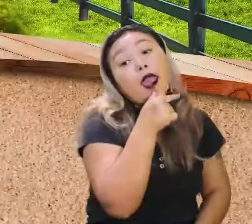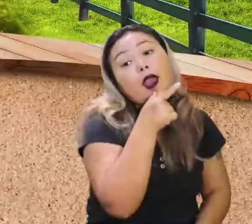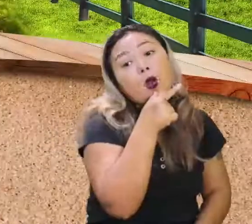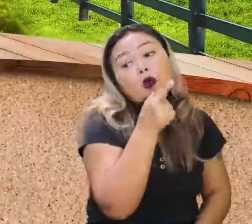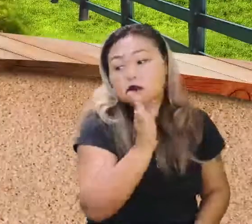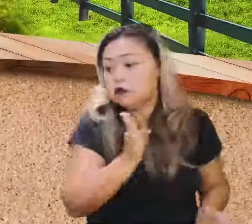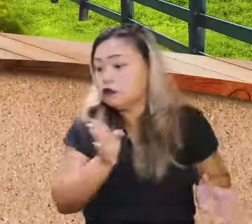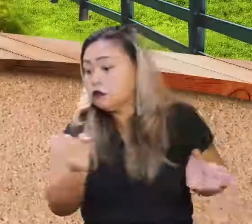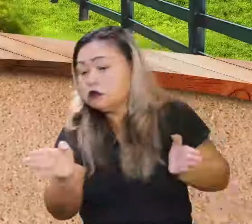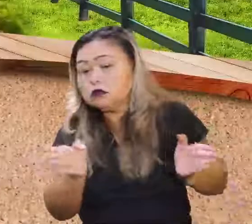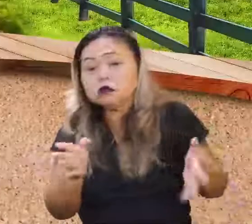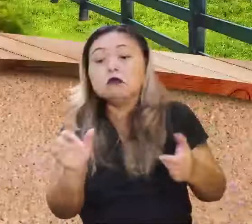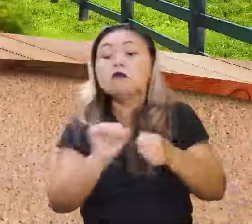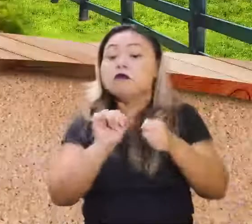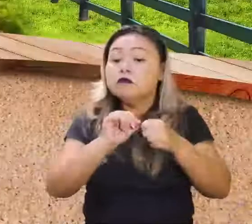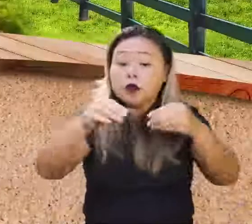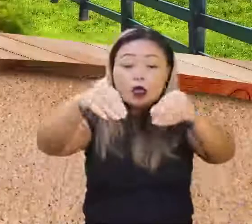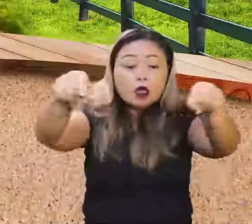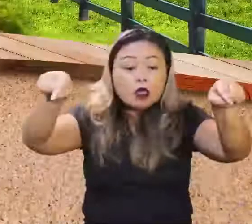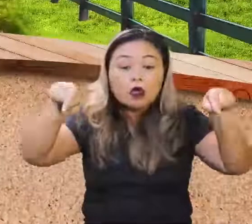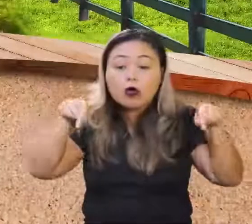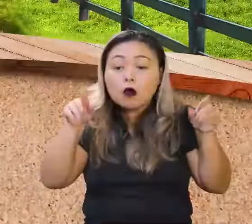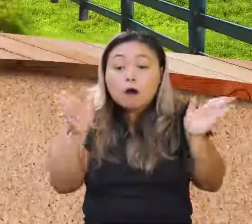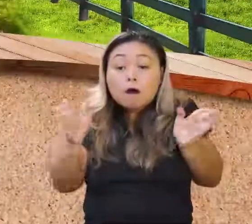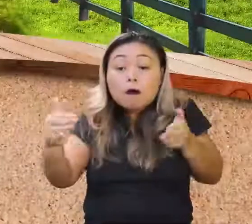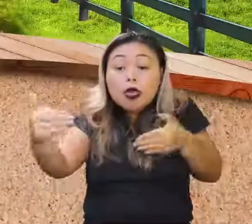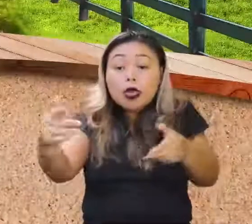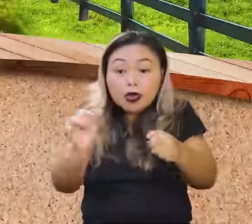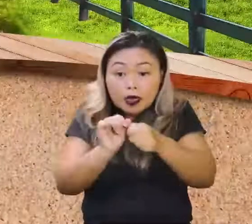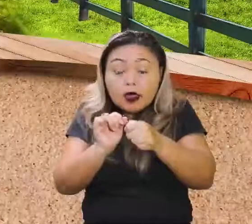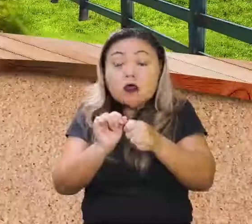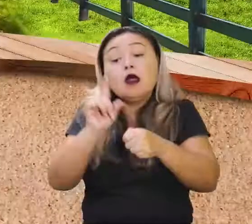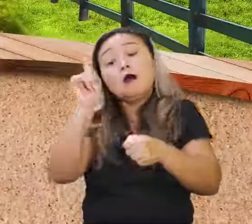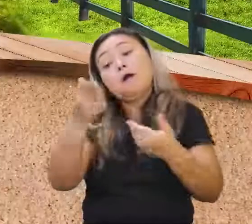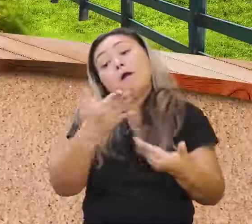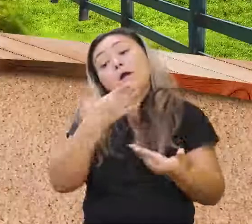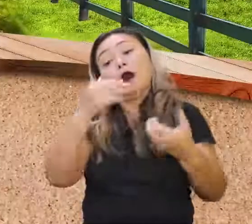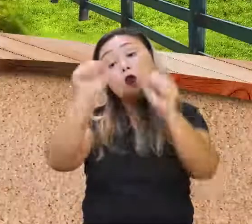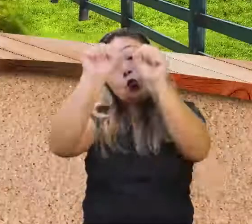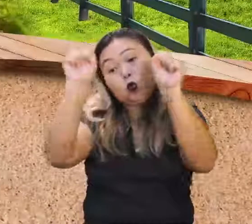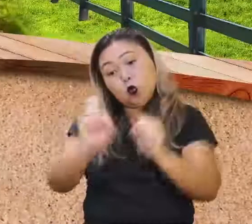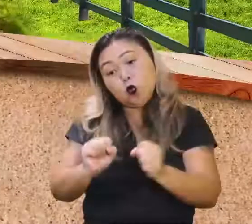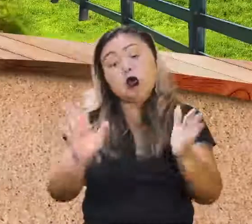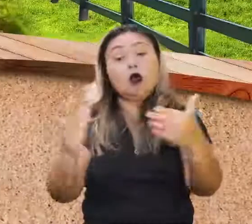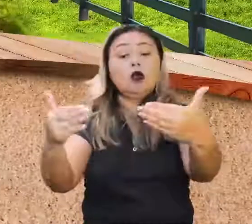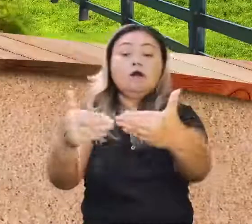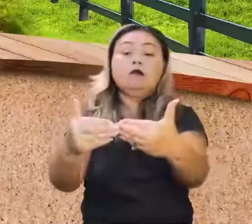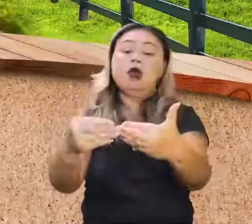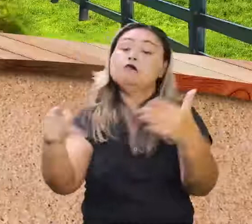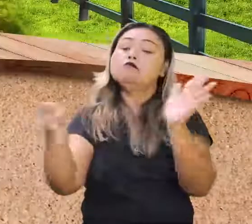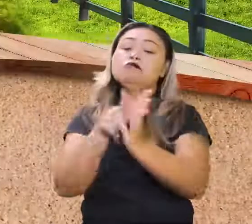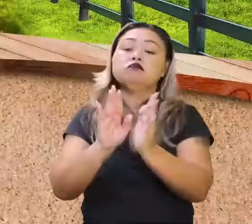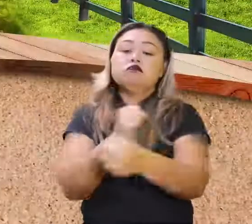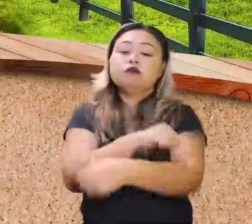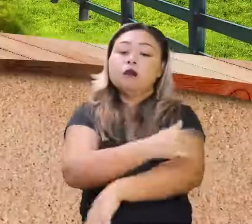água. Então, propriedades pequenas, o melhor sistema de criação é o intensivo, é o para engorda. Mas, professor,